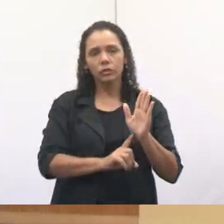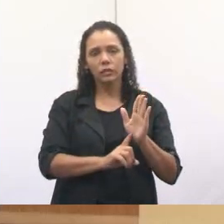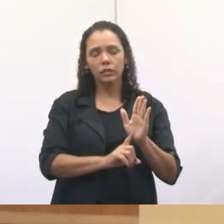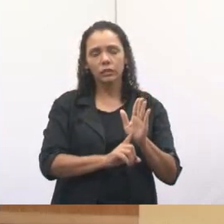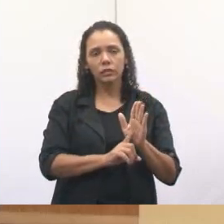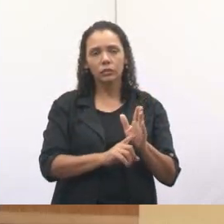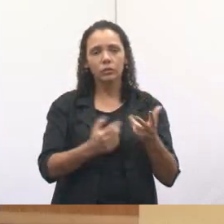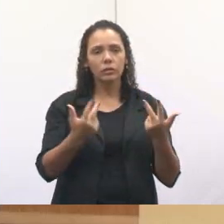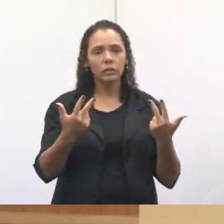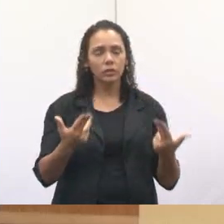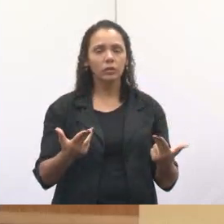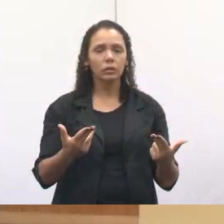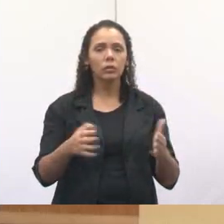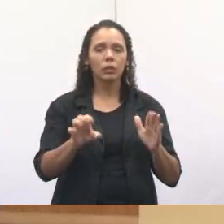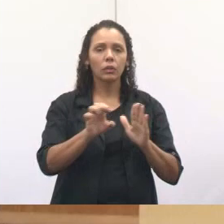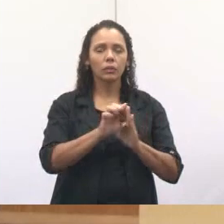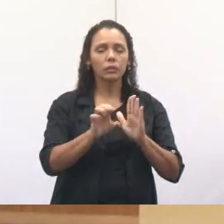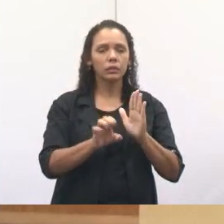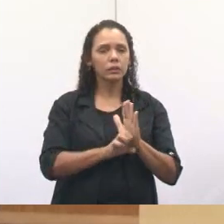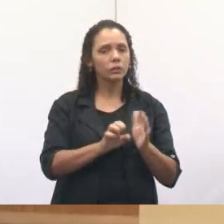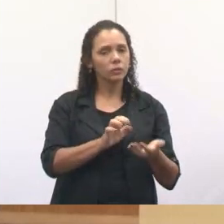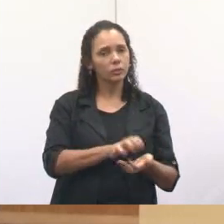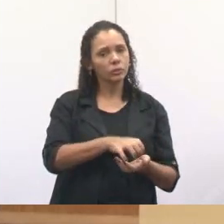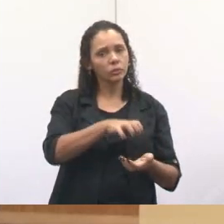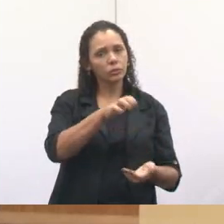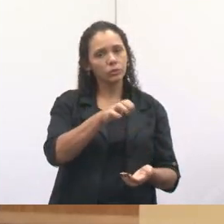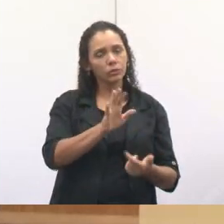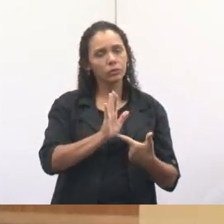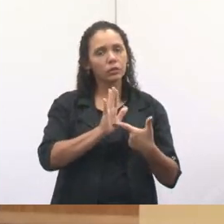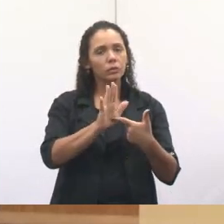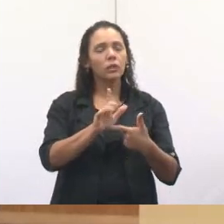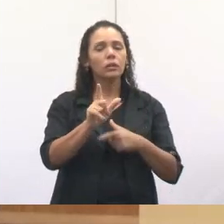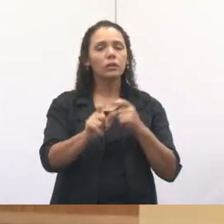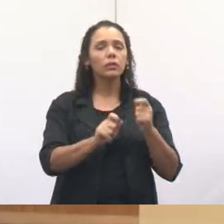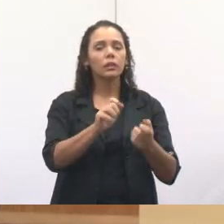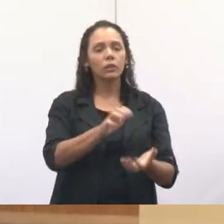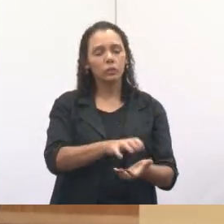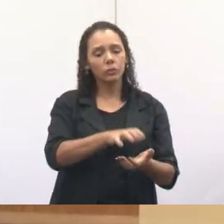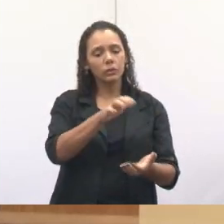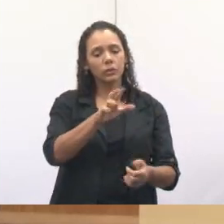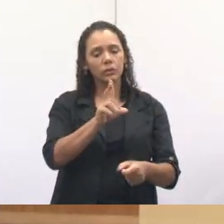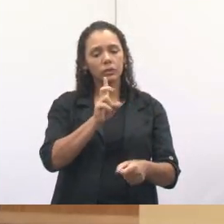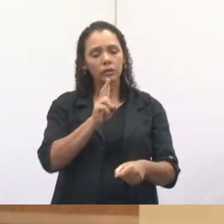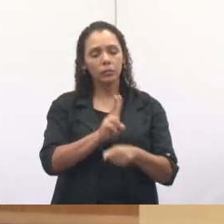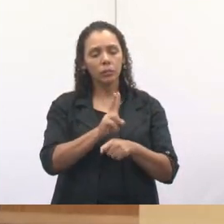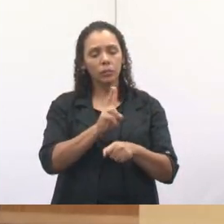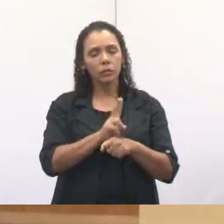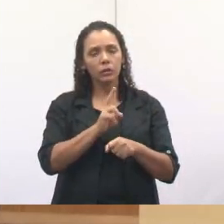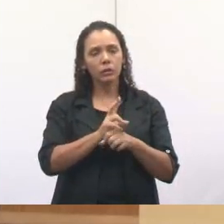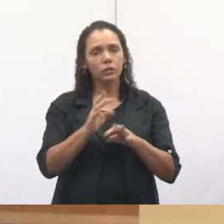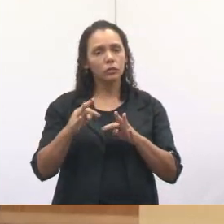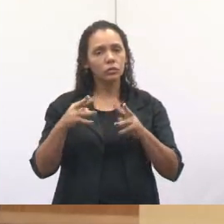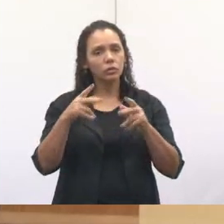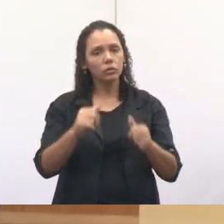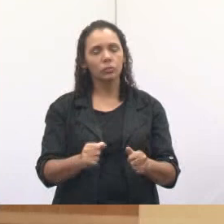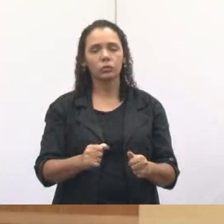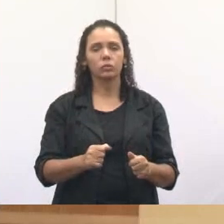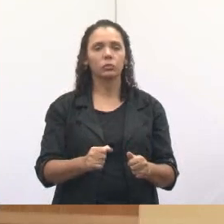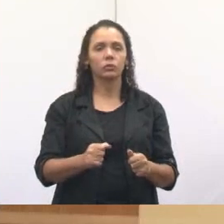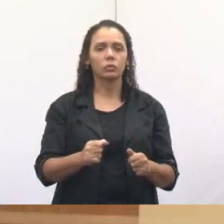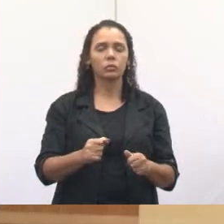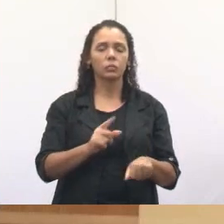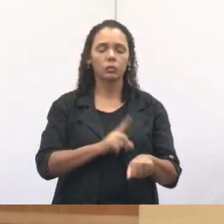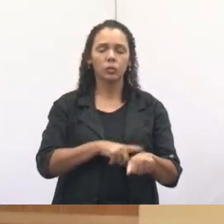como prevê o nosso Estatuto do Idoso, que prevê aos idosos uma proteção integral na área de lazer, na